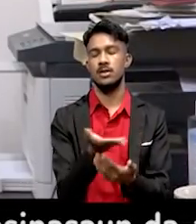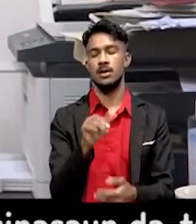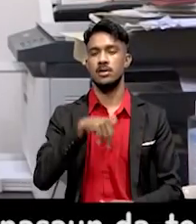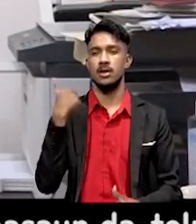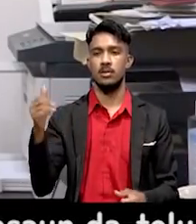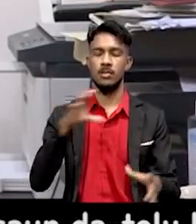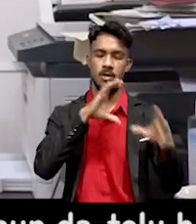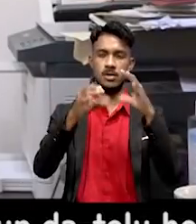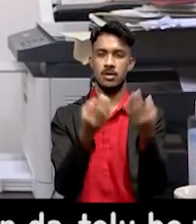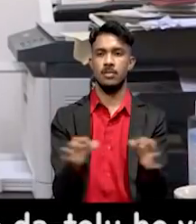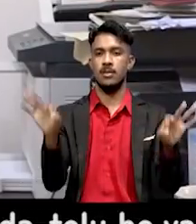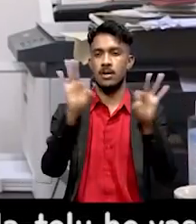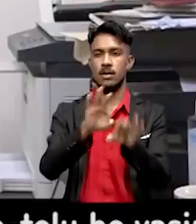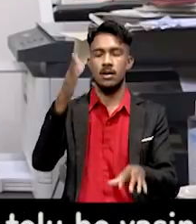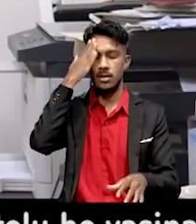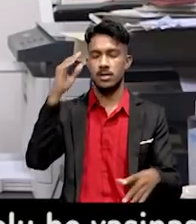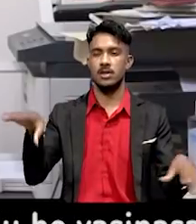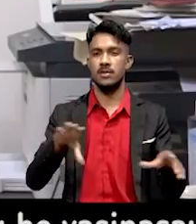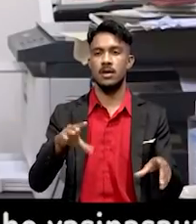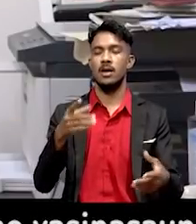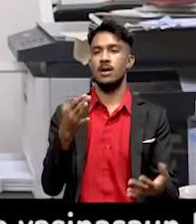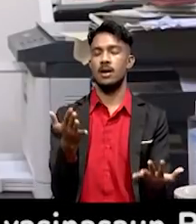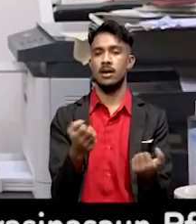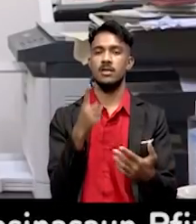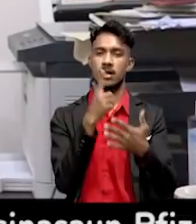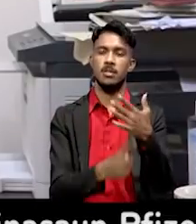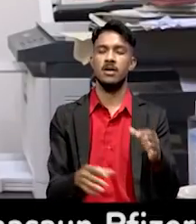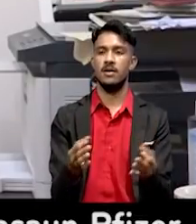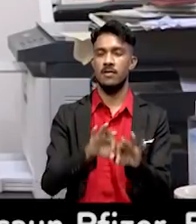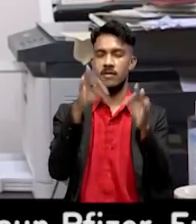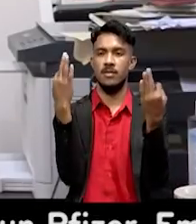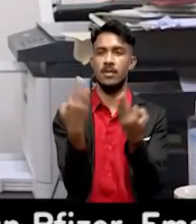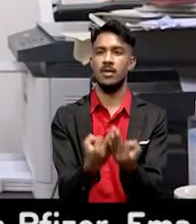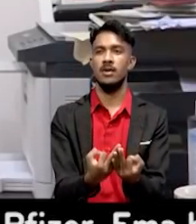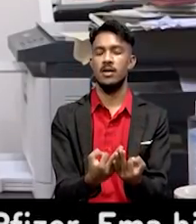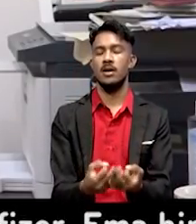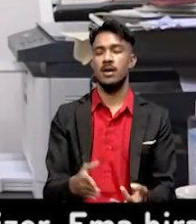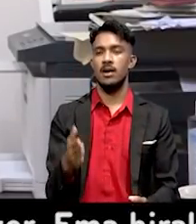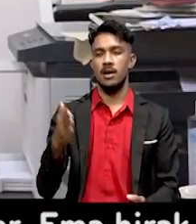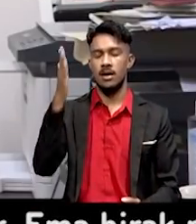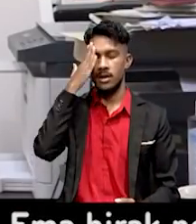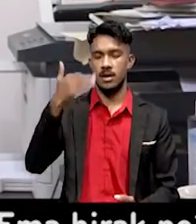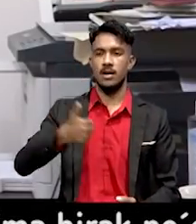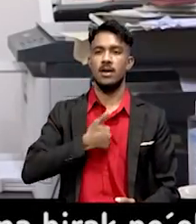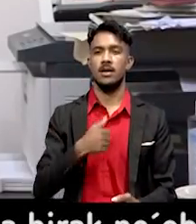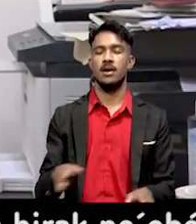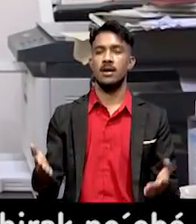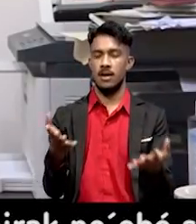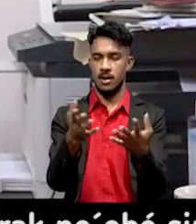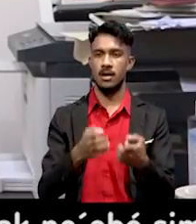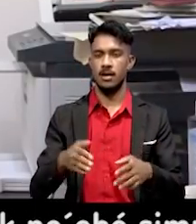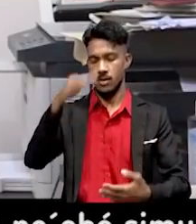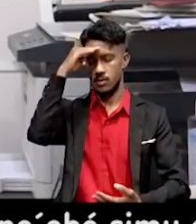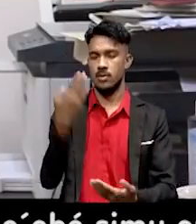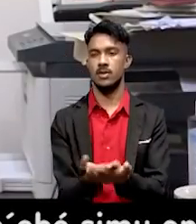ni mos e visa ni hakar sai de bania familia por exemplo fater e ni familia ni hatena ni hakar ni un ser nat sai sai de futuro ni hakar lori